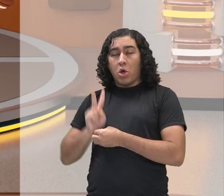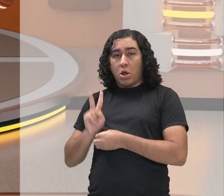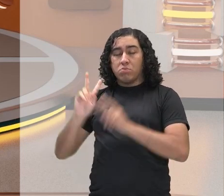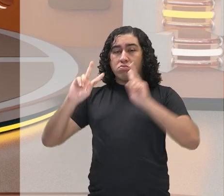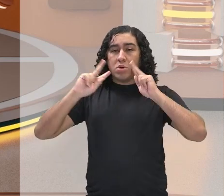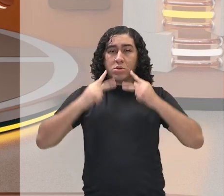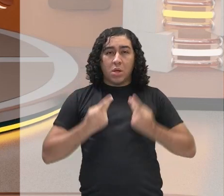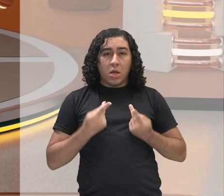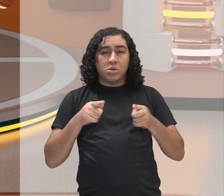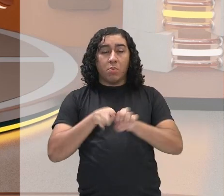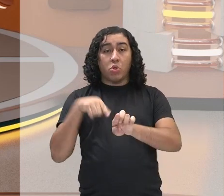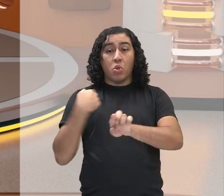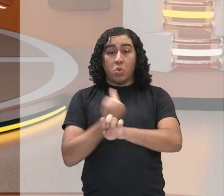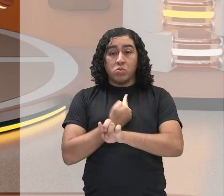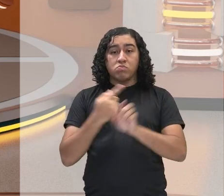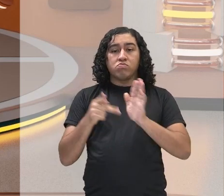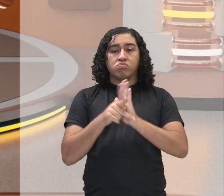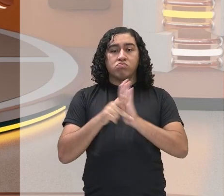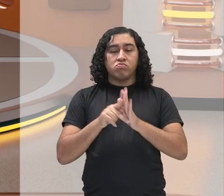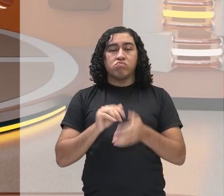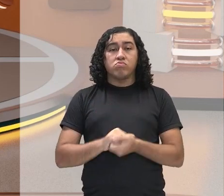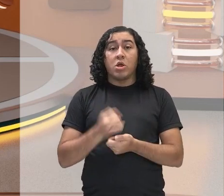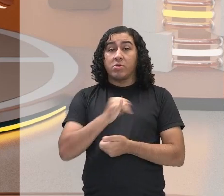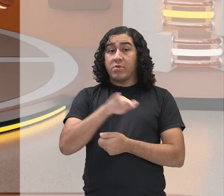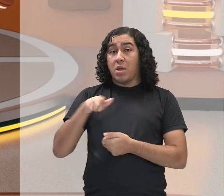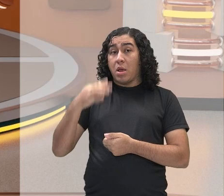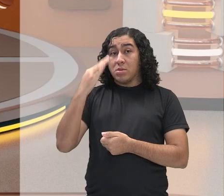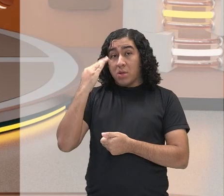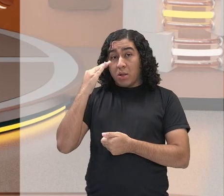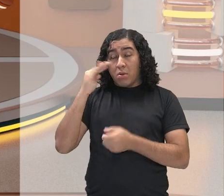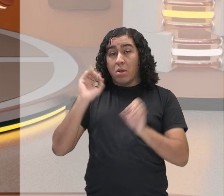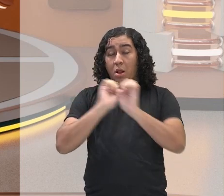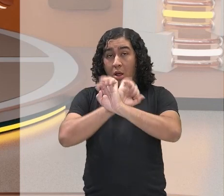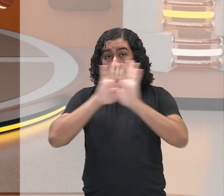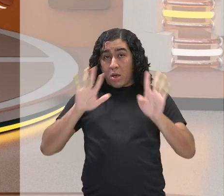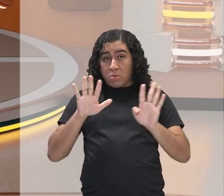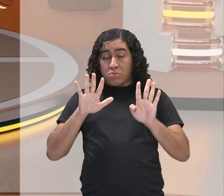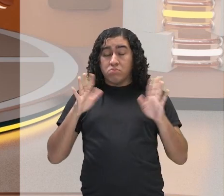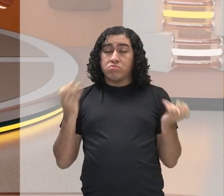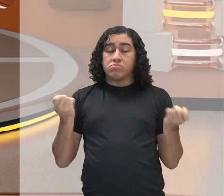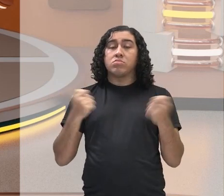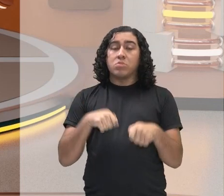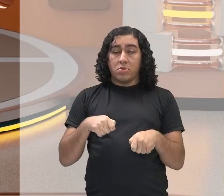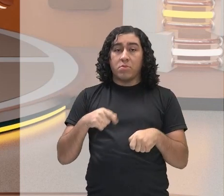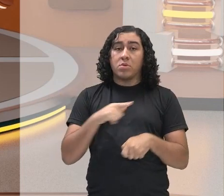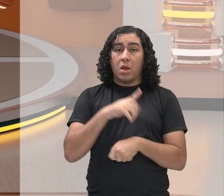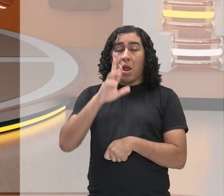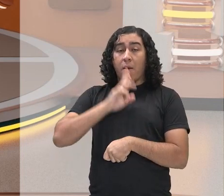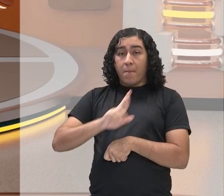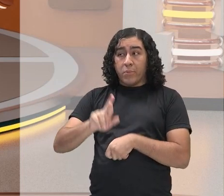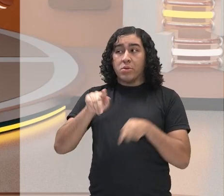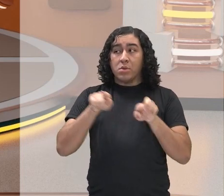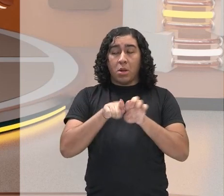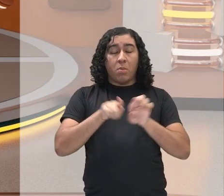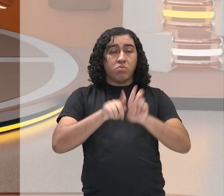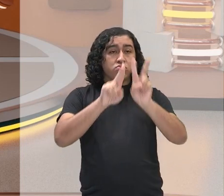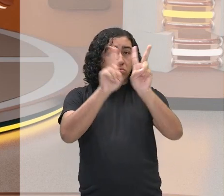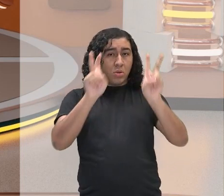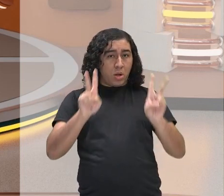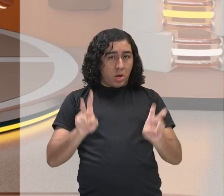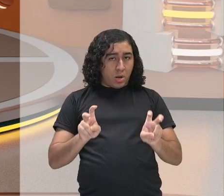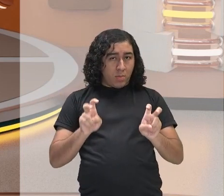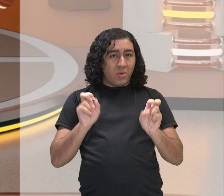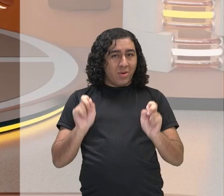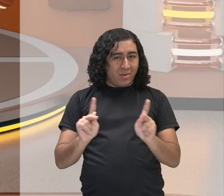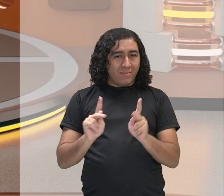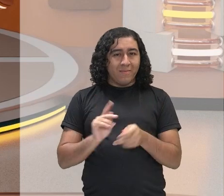da nossa história aí, tá? Se você entendeu bem isso daí, você vai conseguir, né, responder as questões mais na frente.